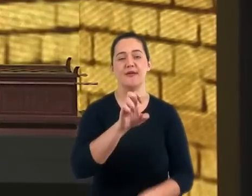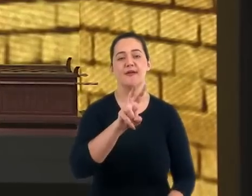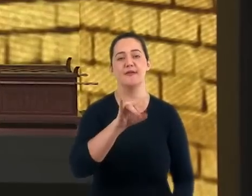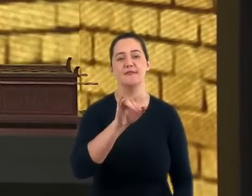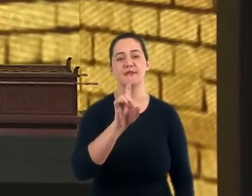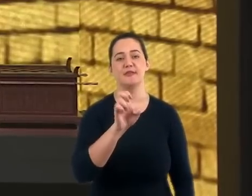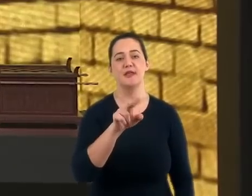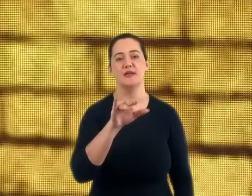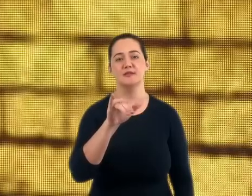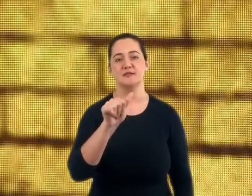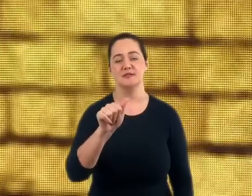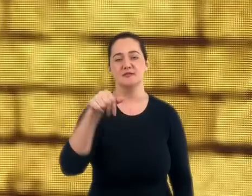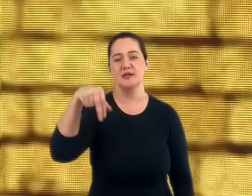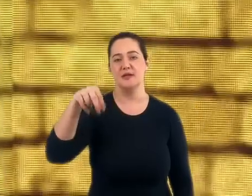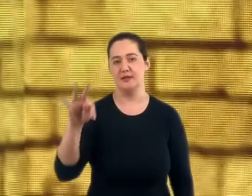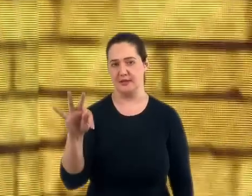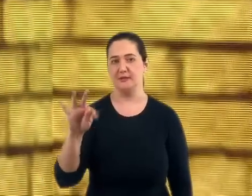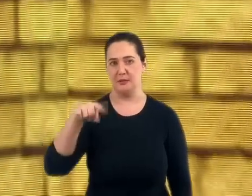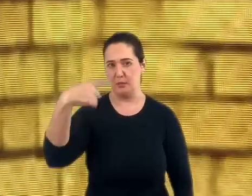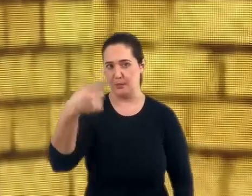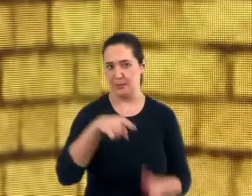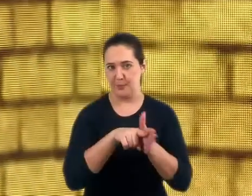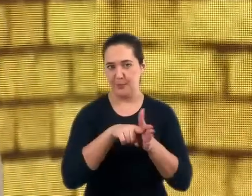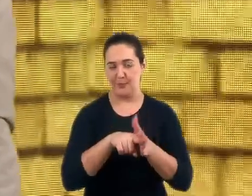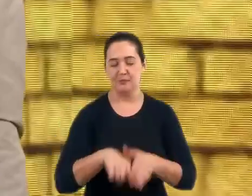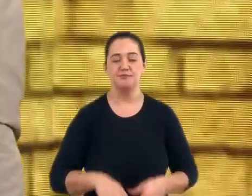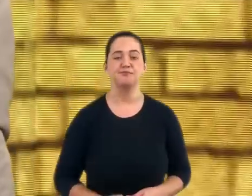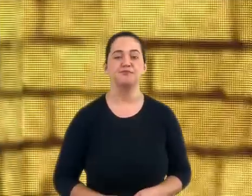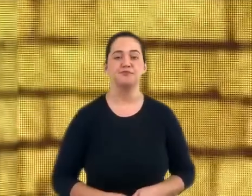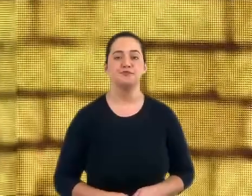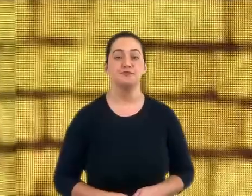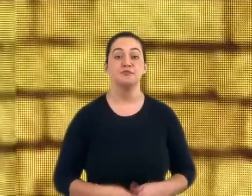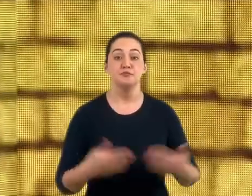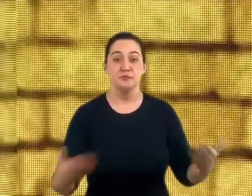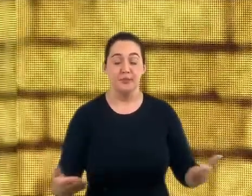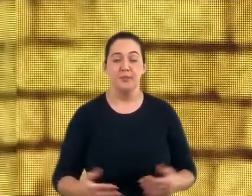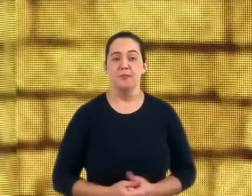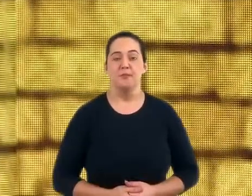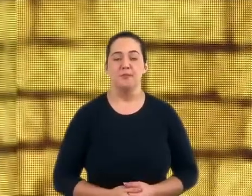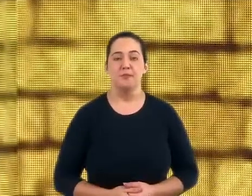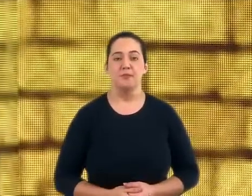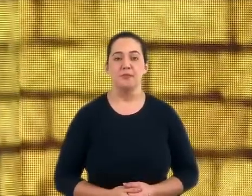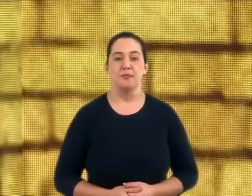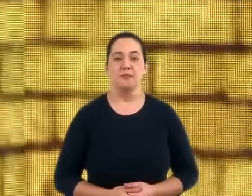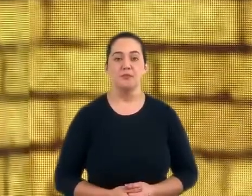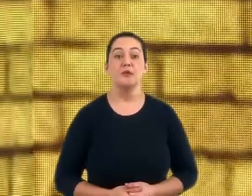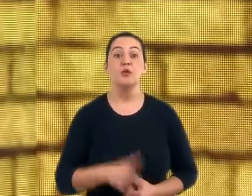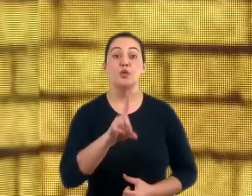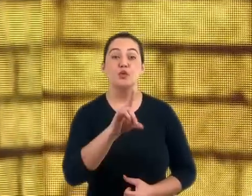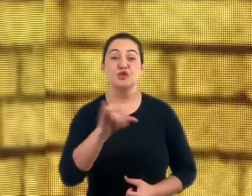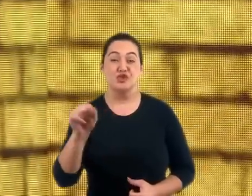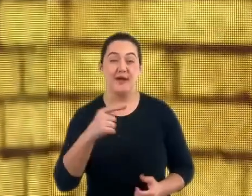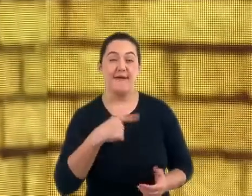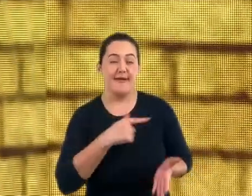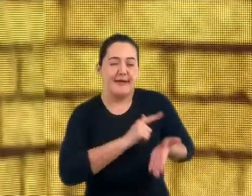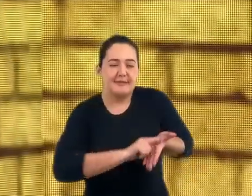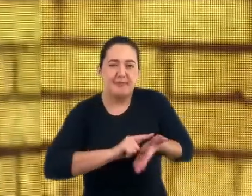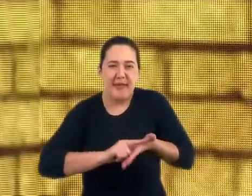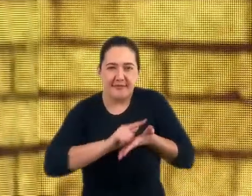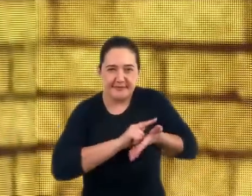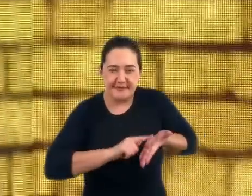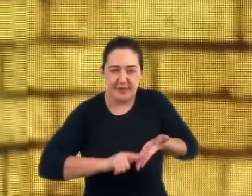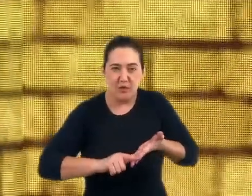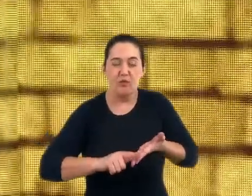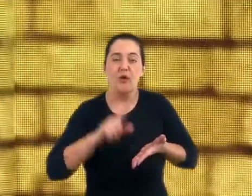NT. Agora, voltando ao ponto que nós estamos trabalhando, assim como o dia da expiação